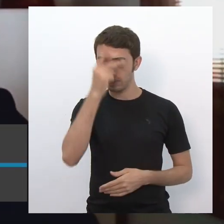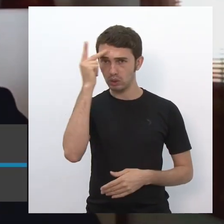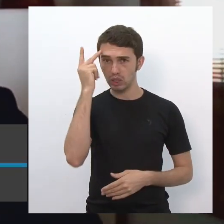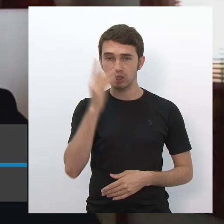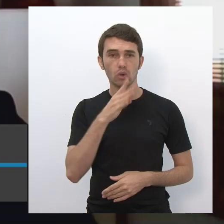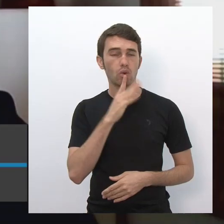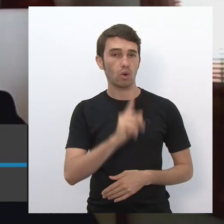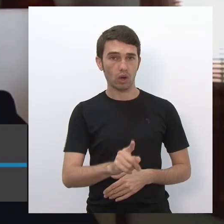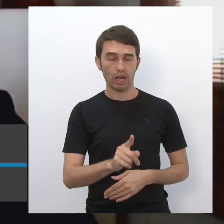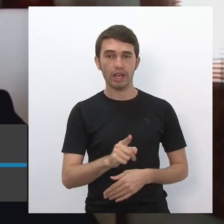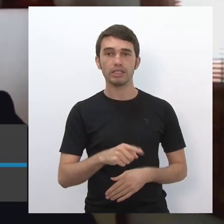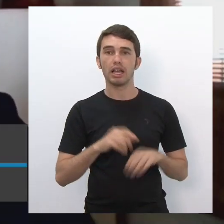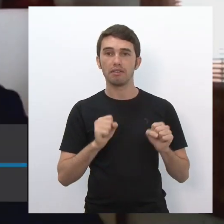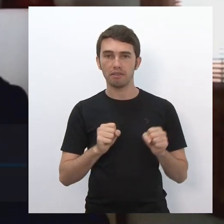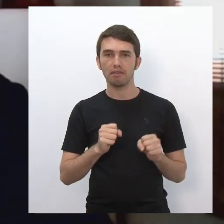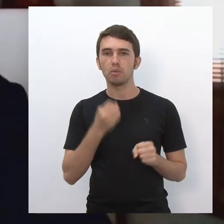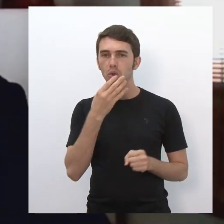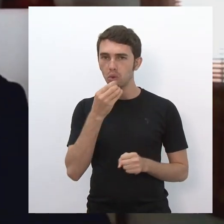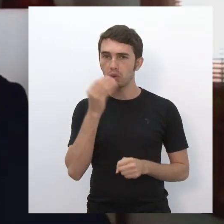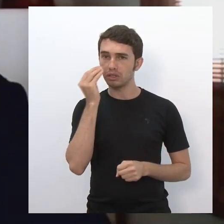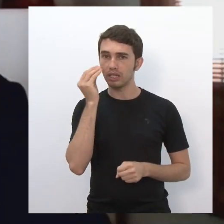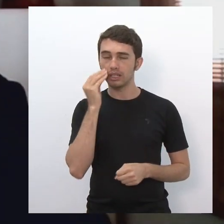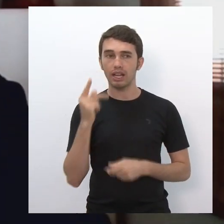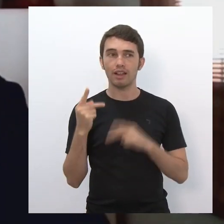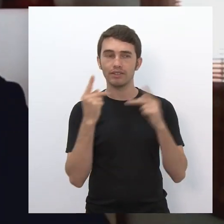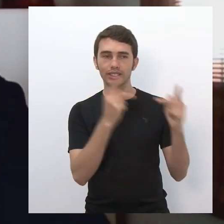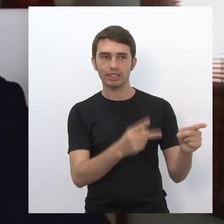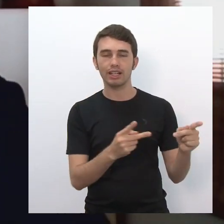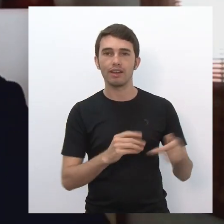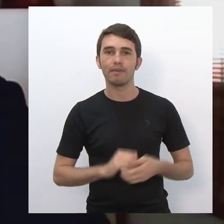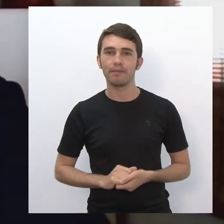pena mesmo ir lá prestigiar. Pierre,